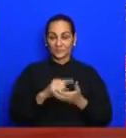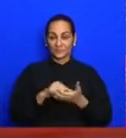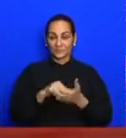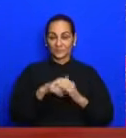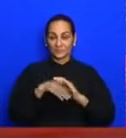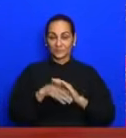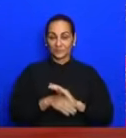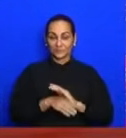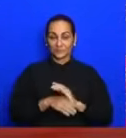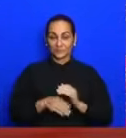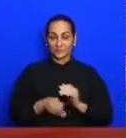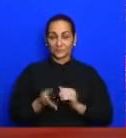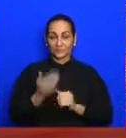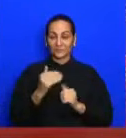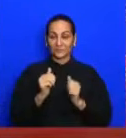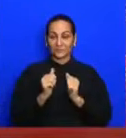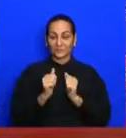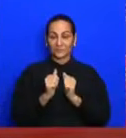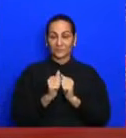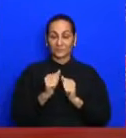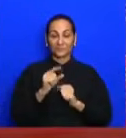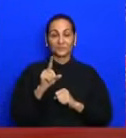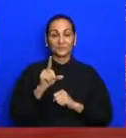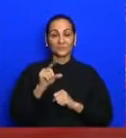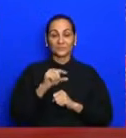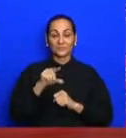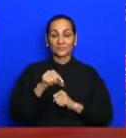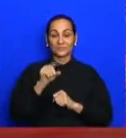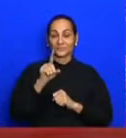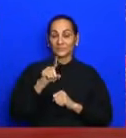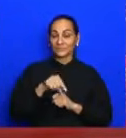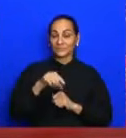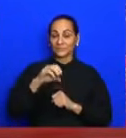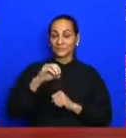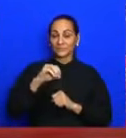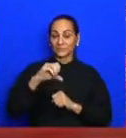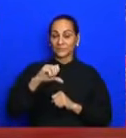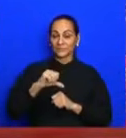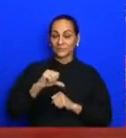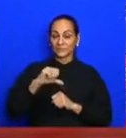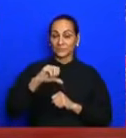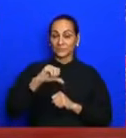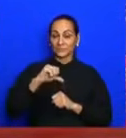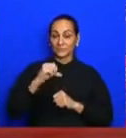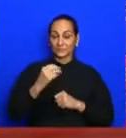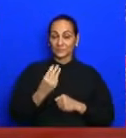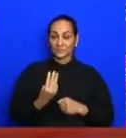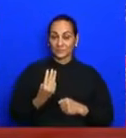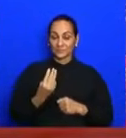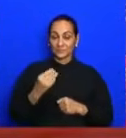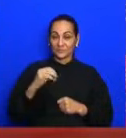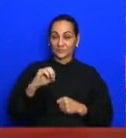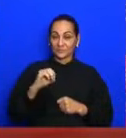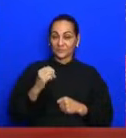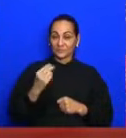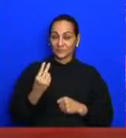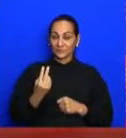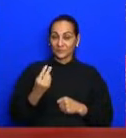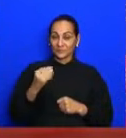2702 da Lotomania. Os números sorteados foram 09,